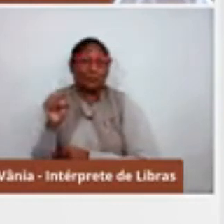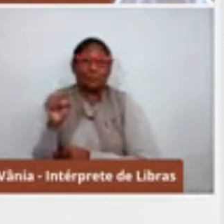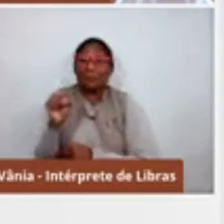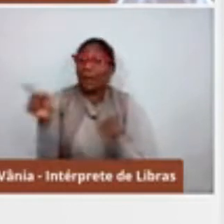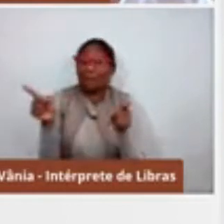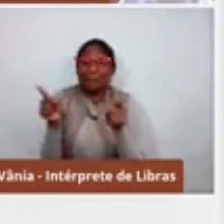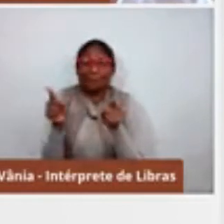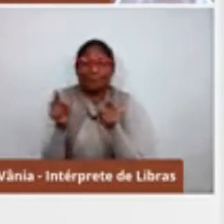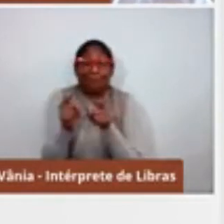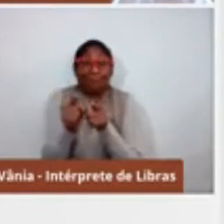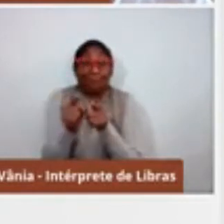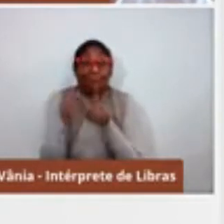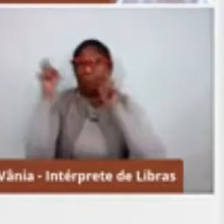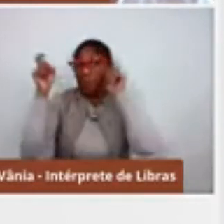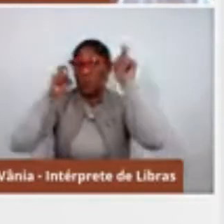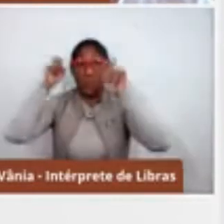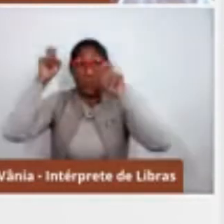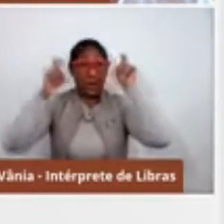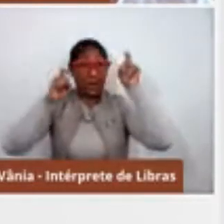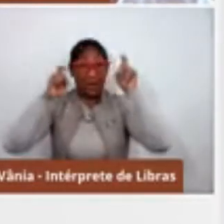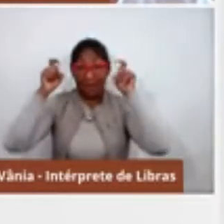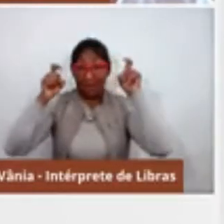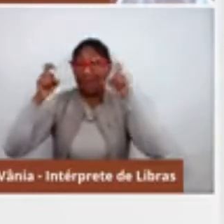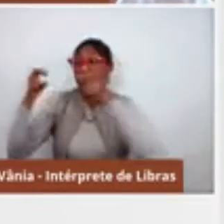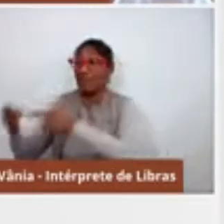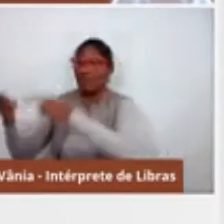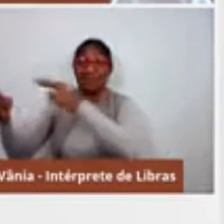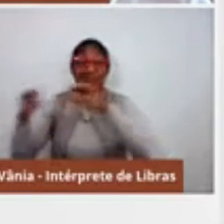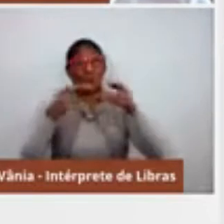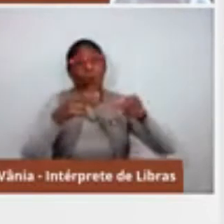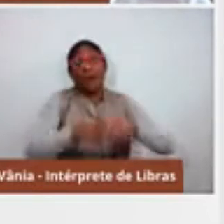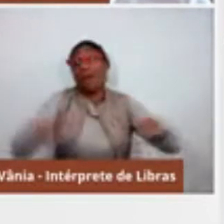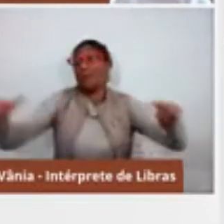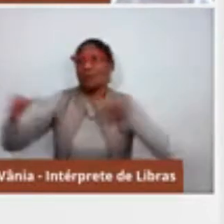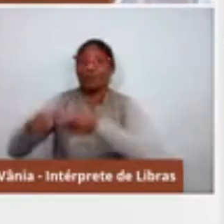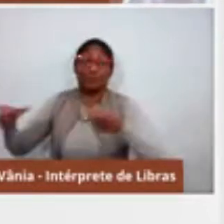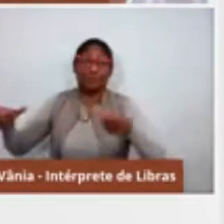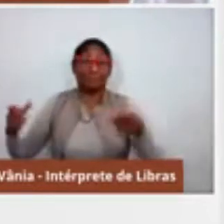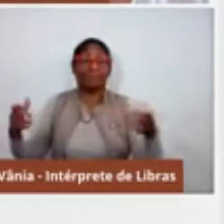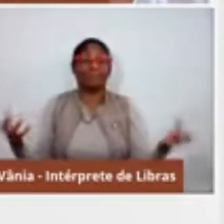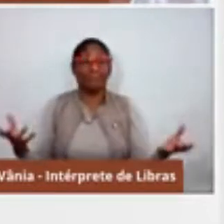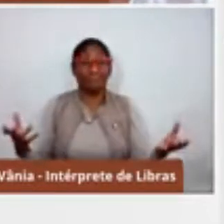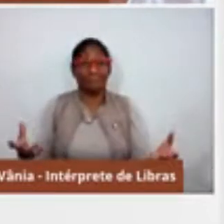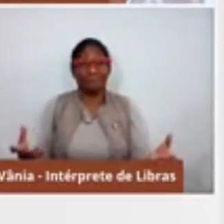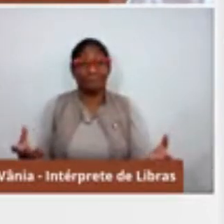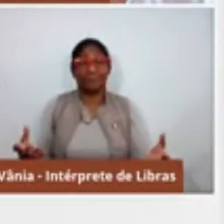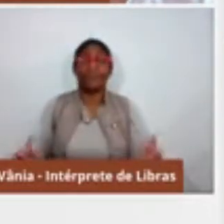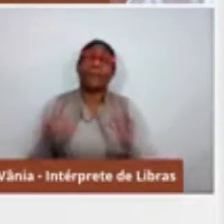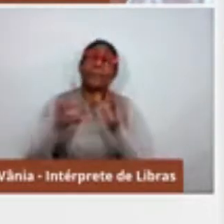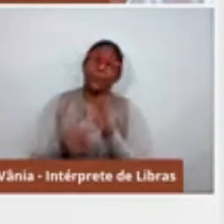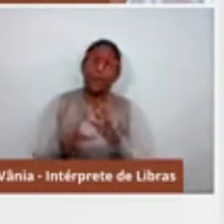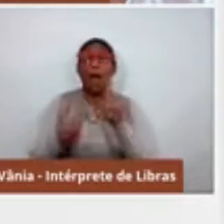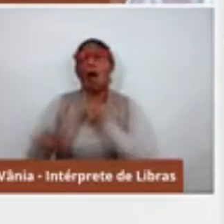níveis mais preocupantes nessas regiões ou macro-regiões. E depois tivemos aí pedidos que foram,